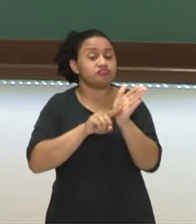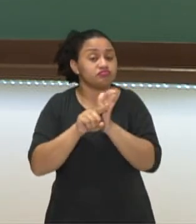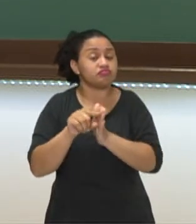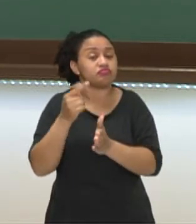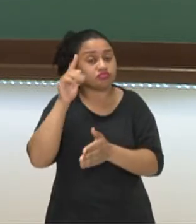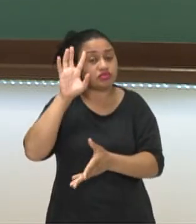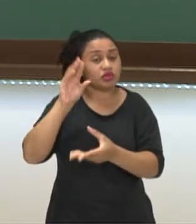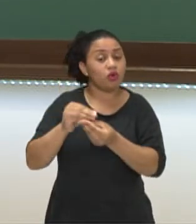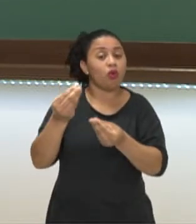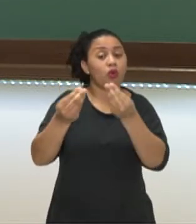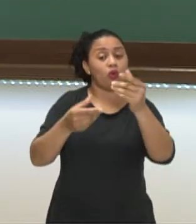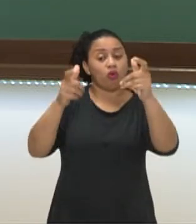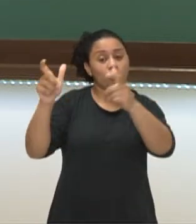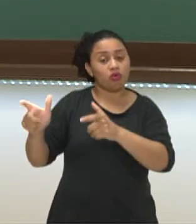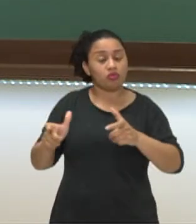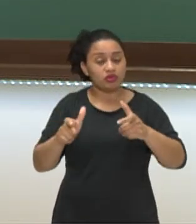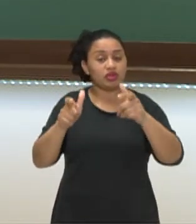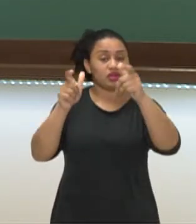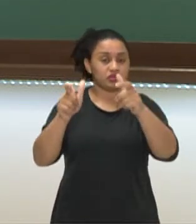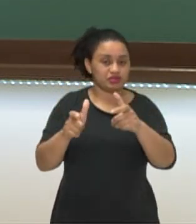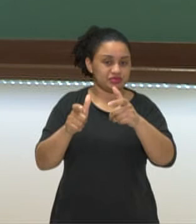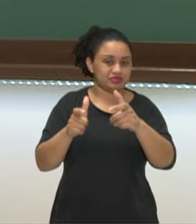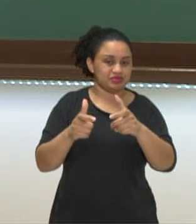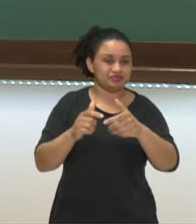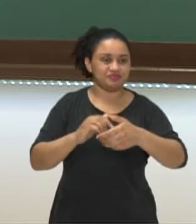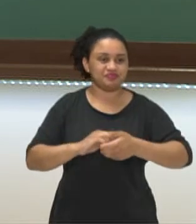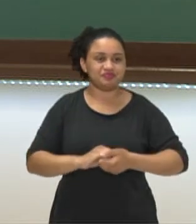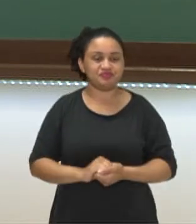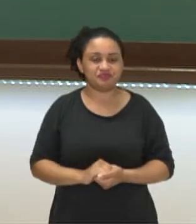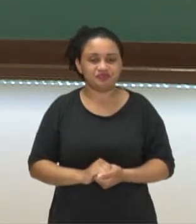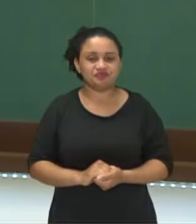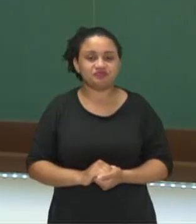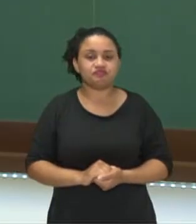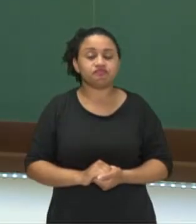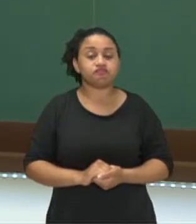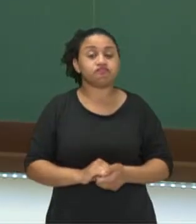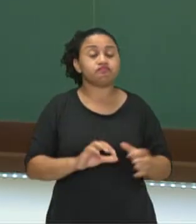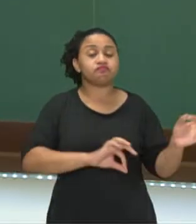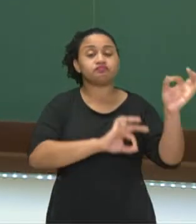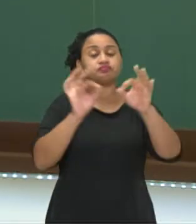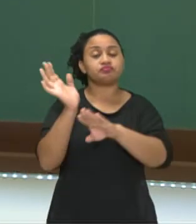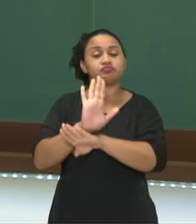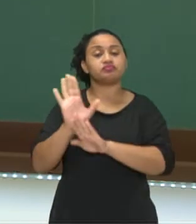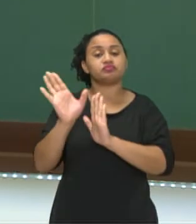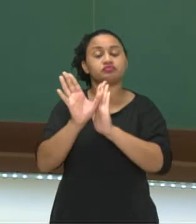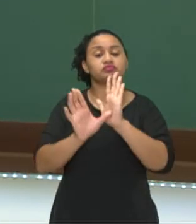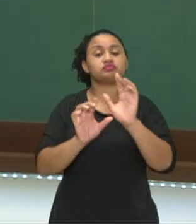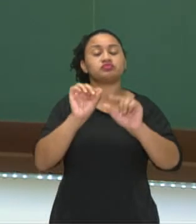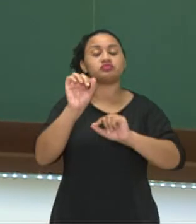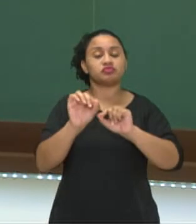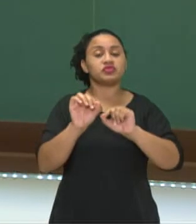pouquinho como que está o ambiente onde elas vivem. Tá legal? Neste vídeo, nós